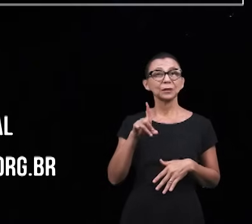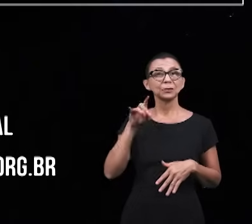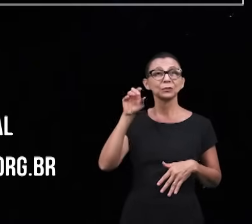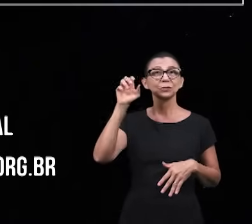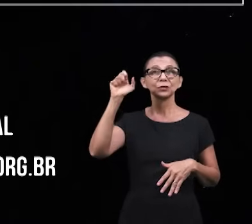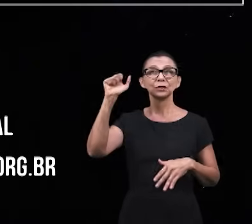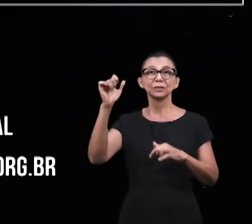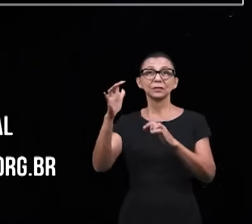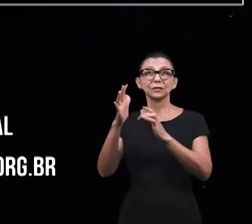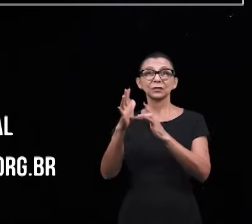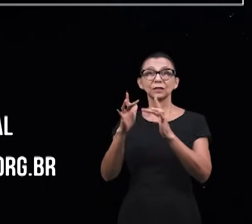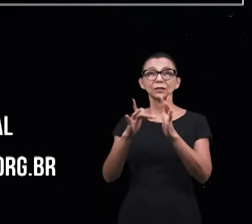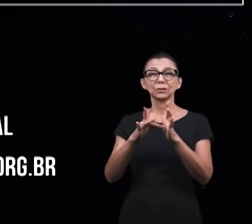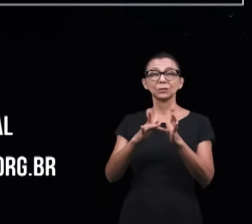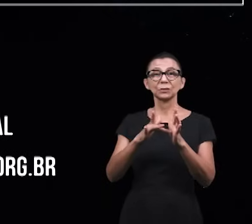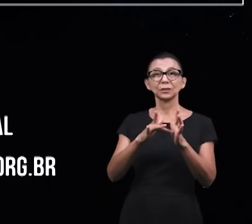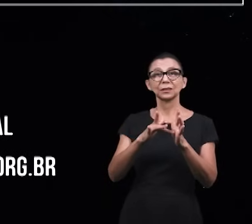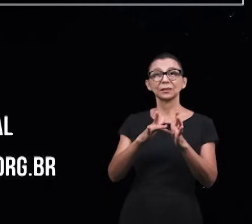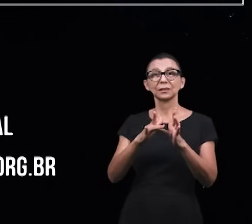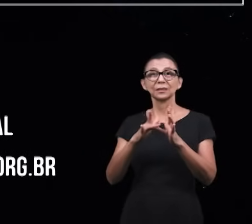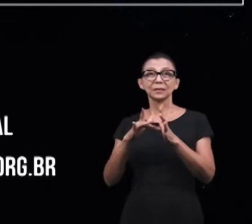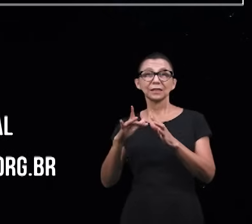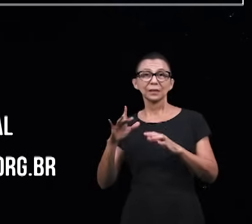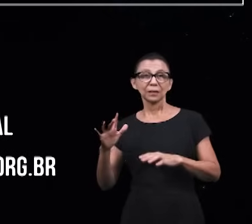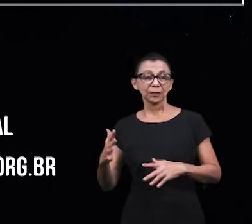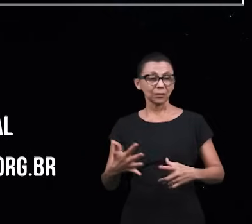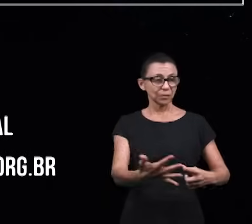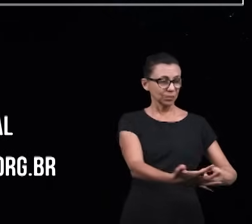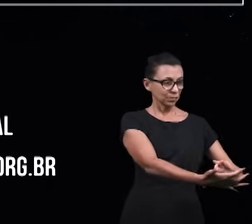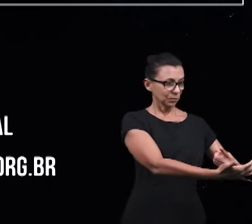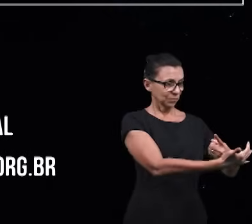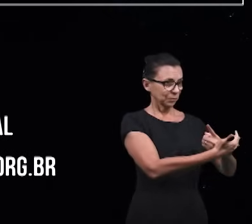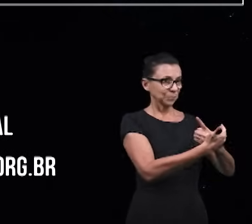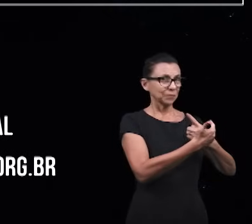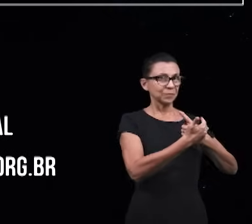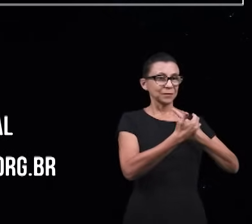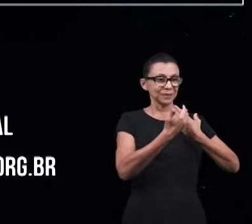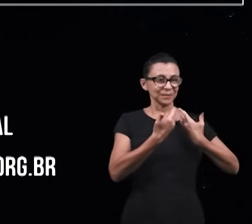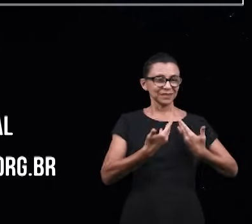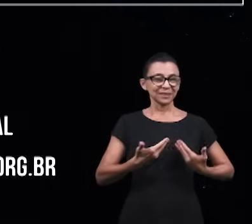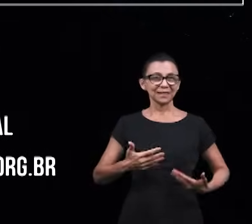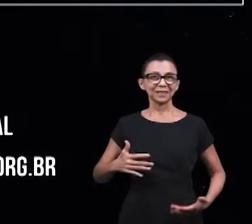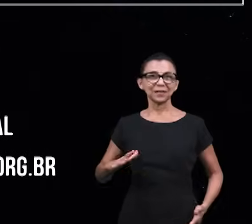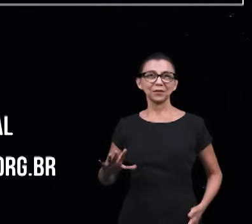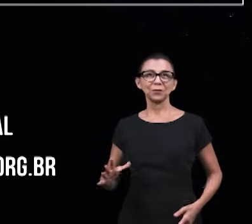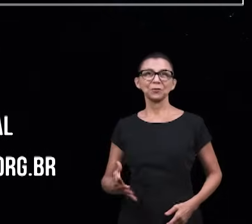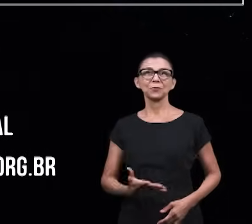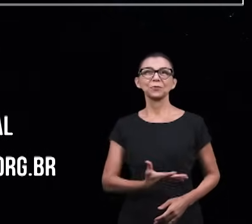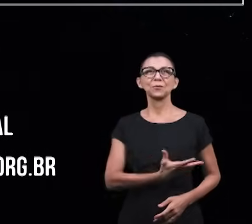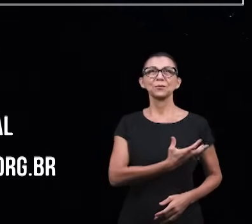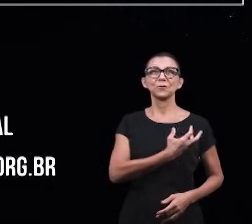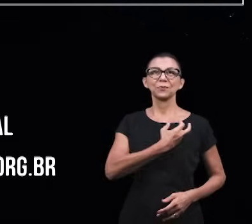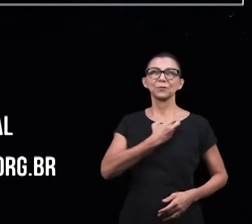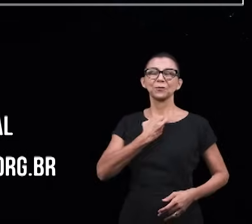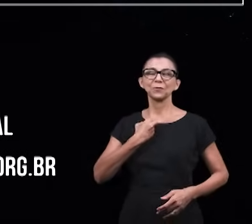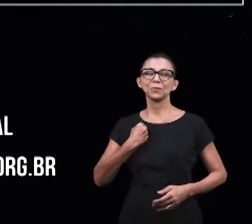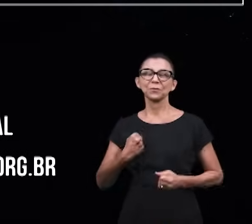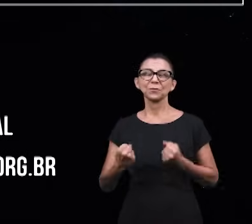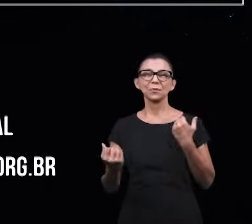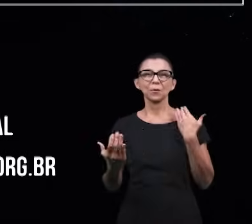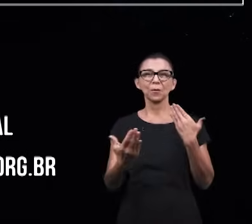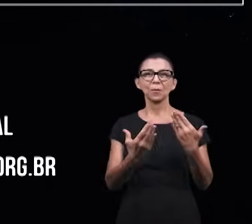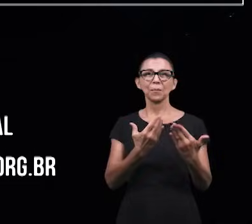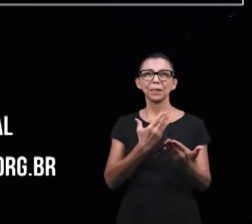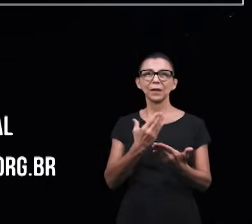Salvador me achou. Tal como a flor que no jardim